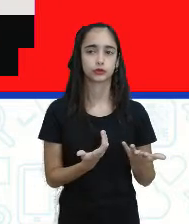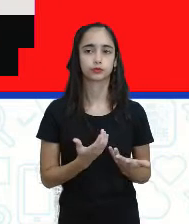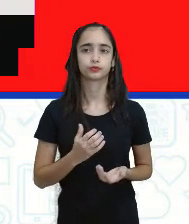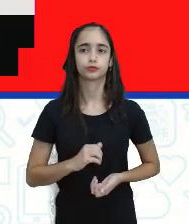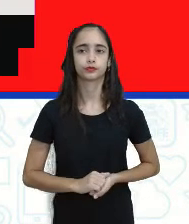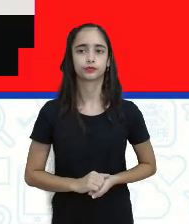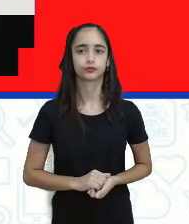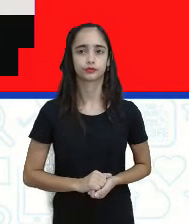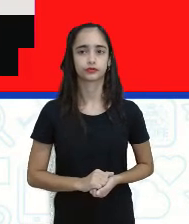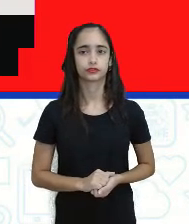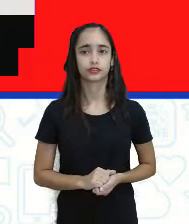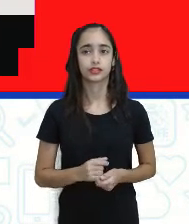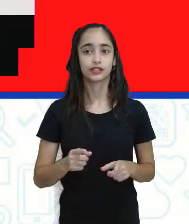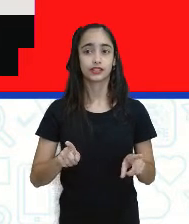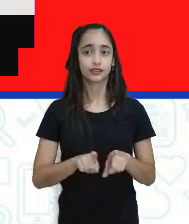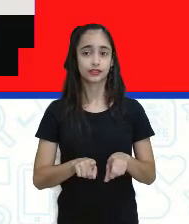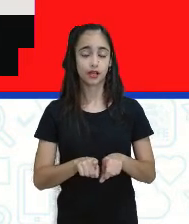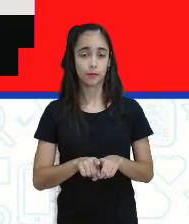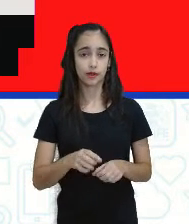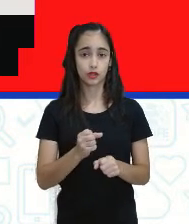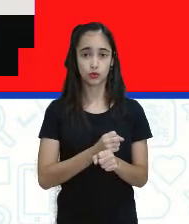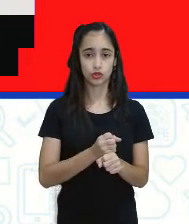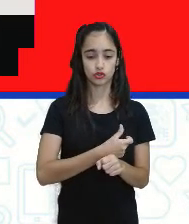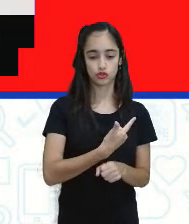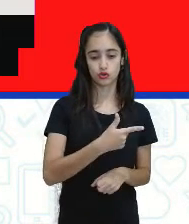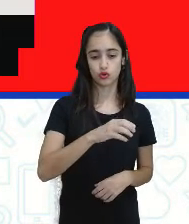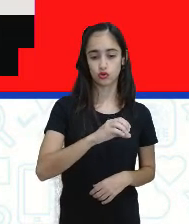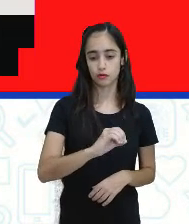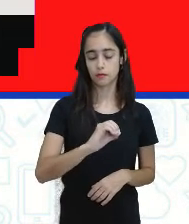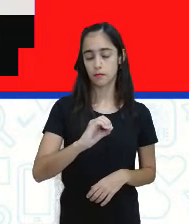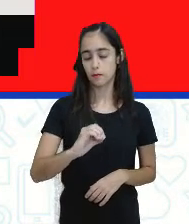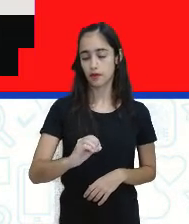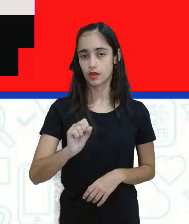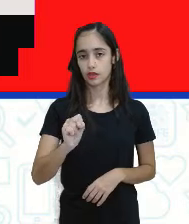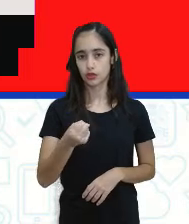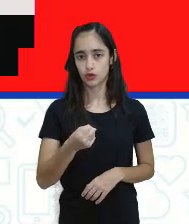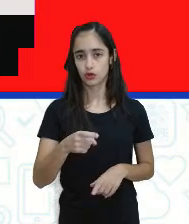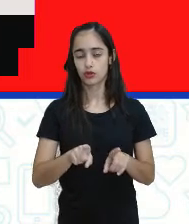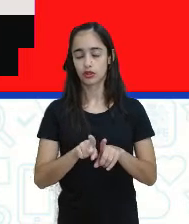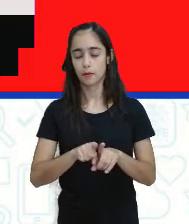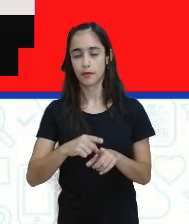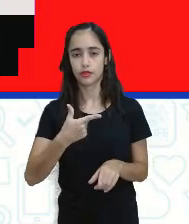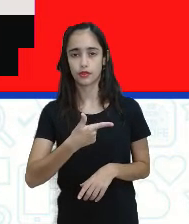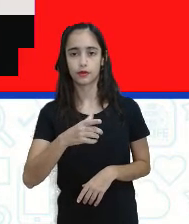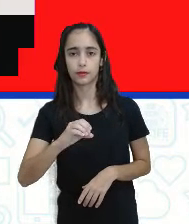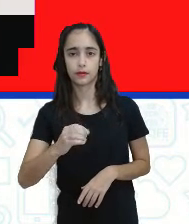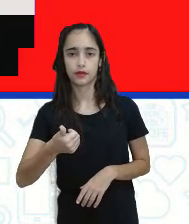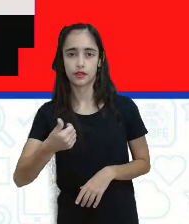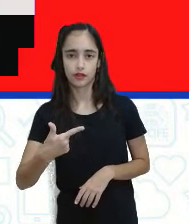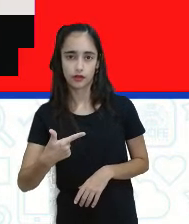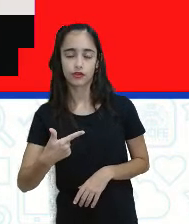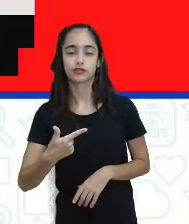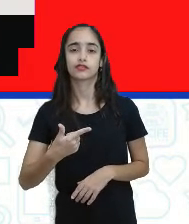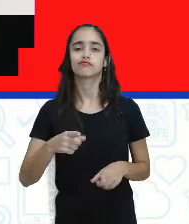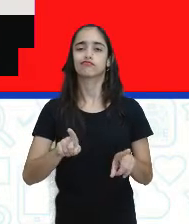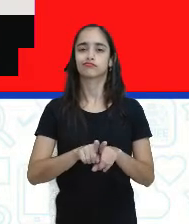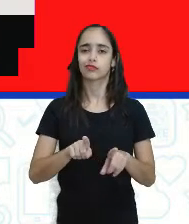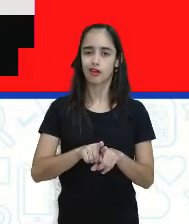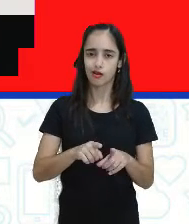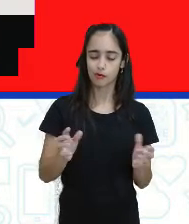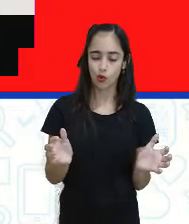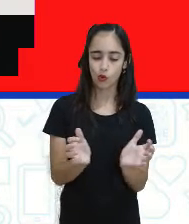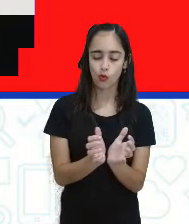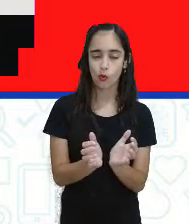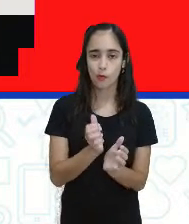E em 2008 e 2012, a seleção feminina aí ganhou também, lá em Pequim e